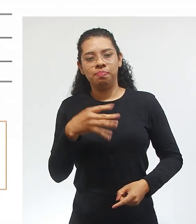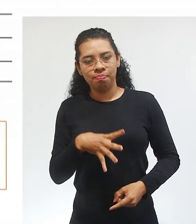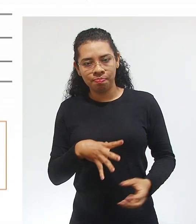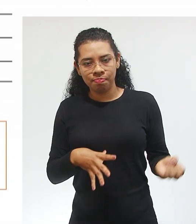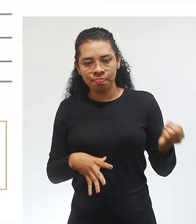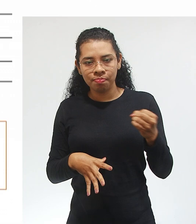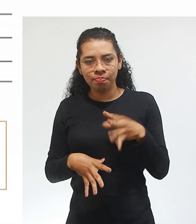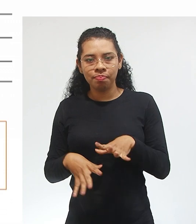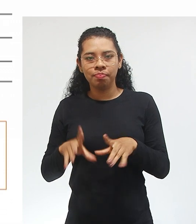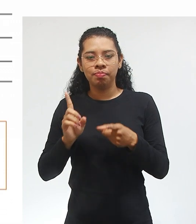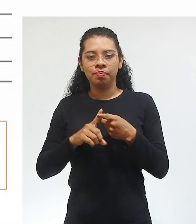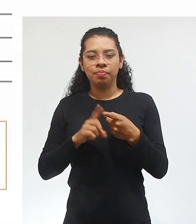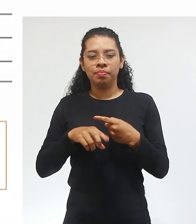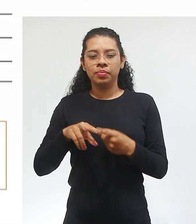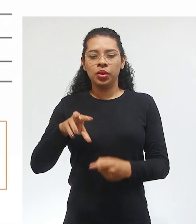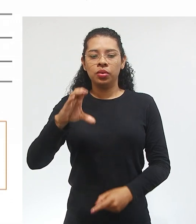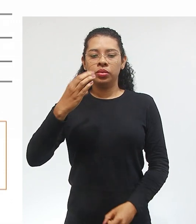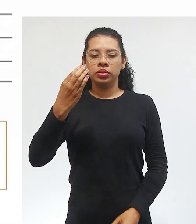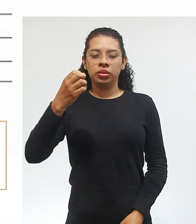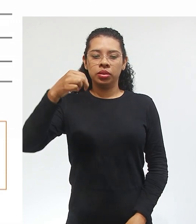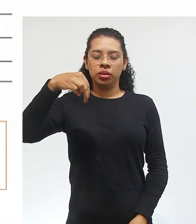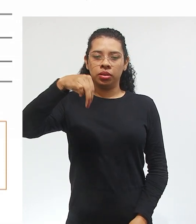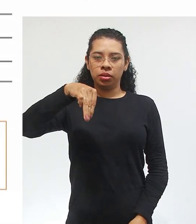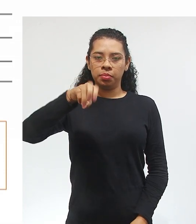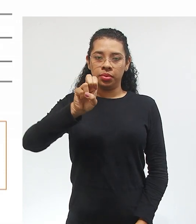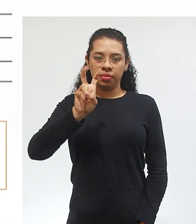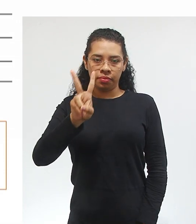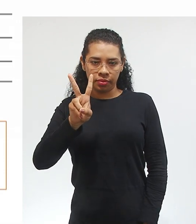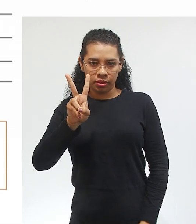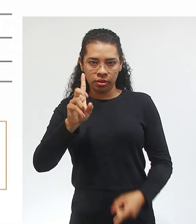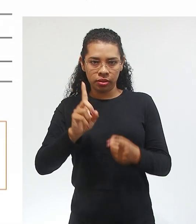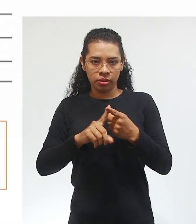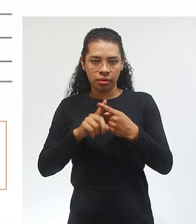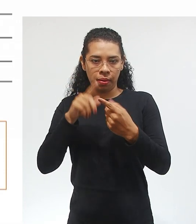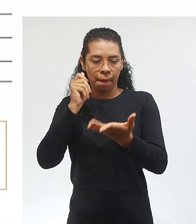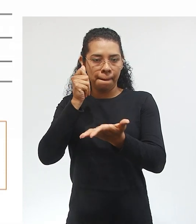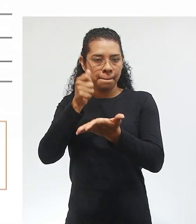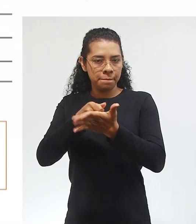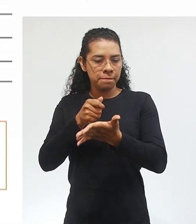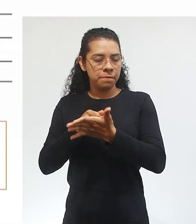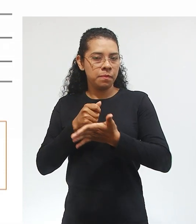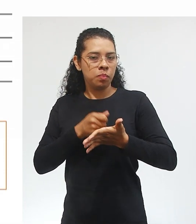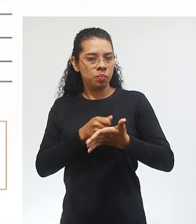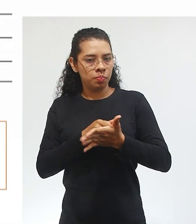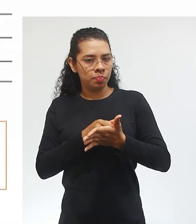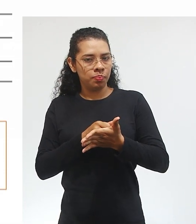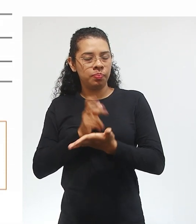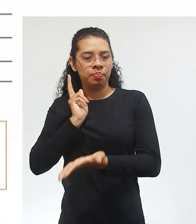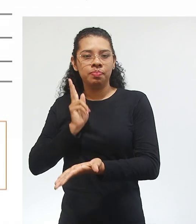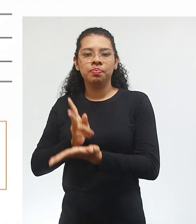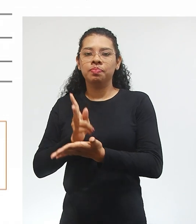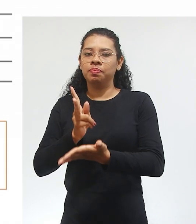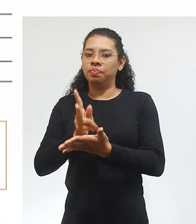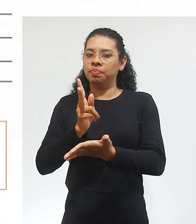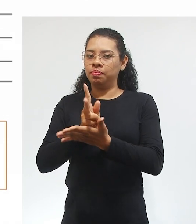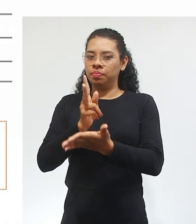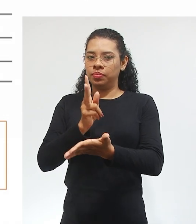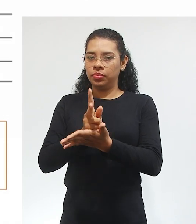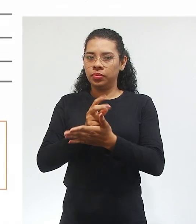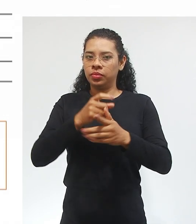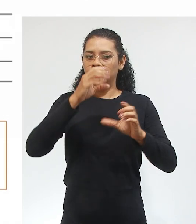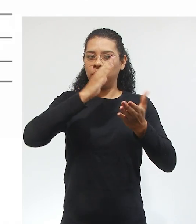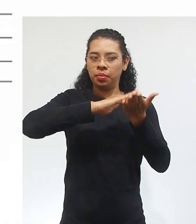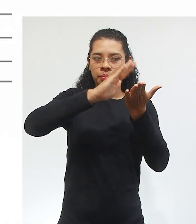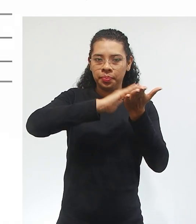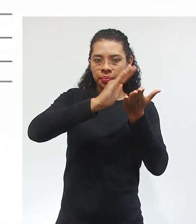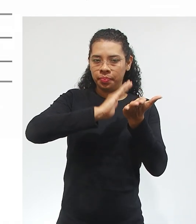um outro lançamento aqui, que é o meu CMV, lançado a débito, porque lembra que toda vez a apropriação de despesa eu